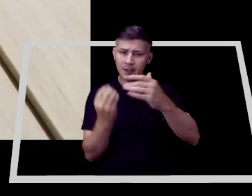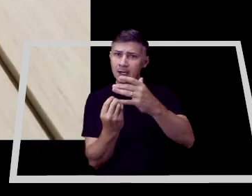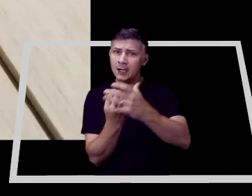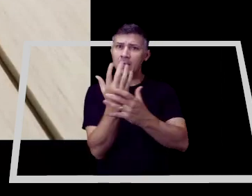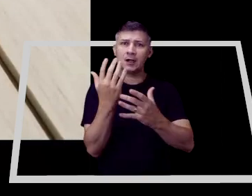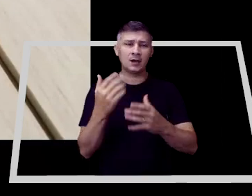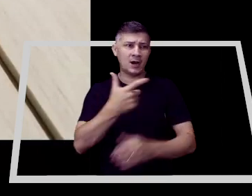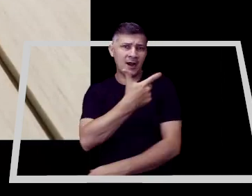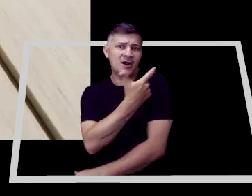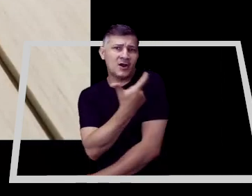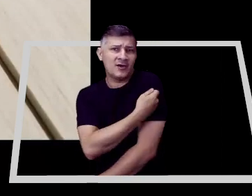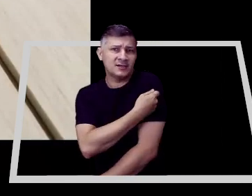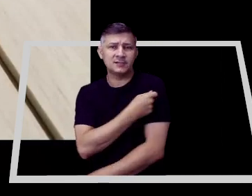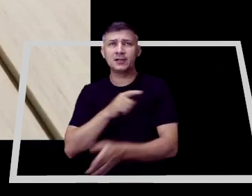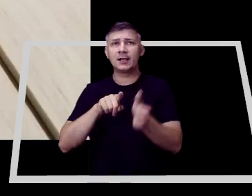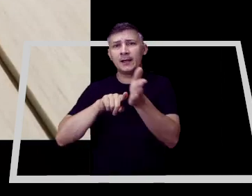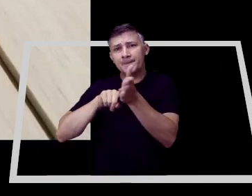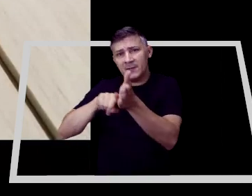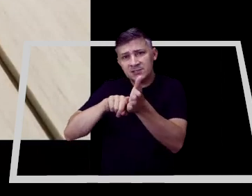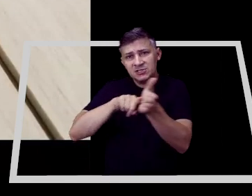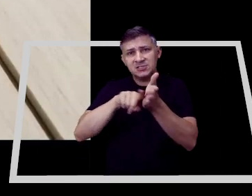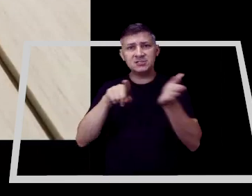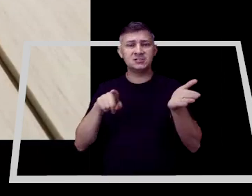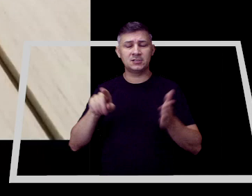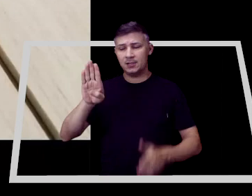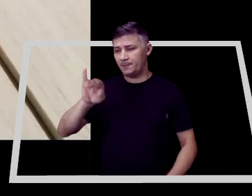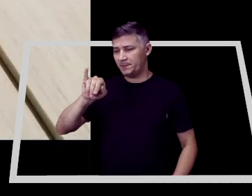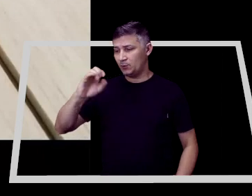desenvolvimento de vacinas, pesquisas